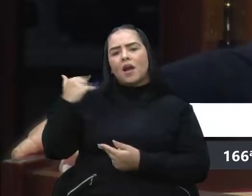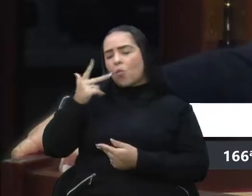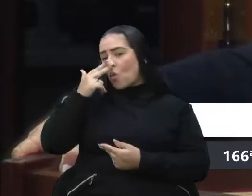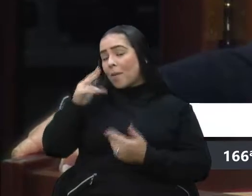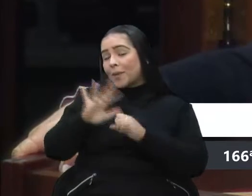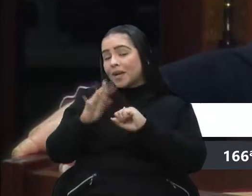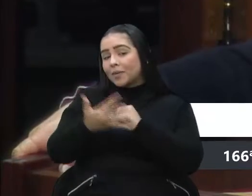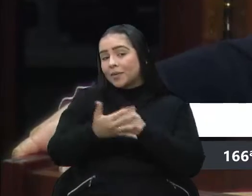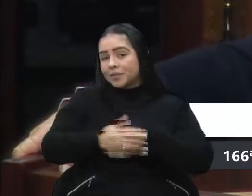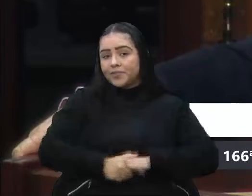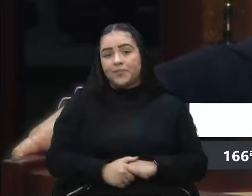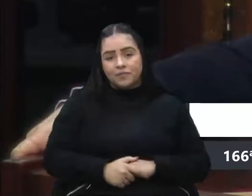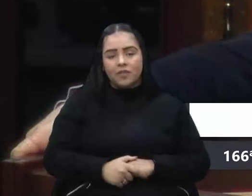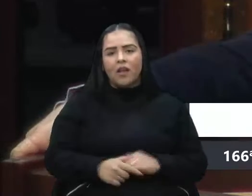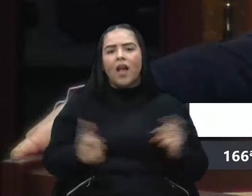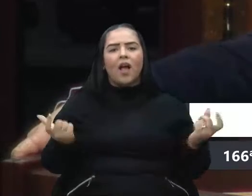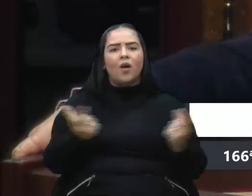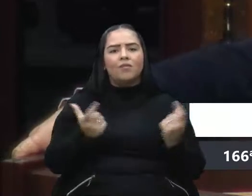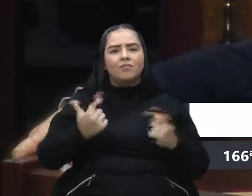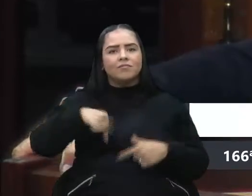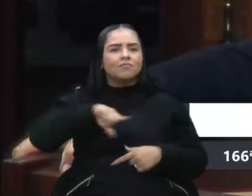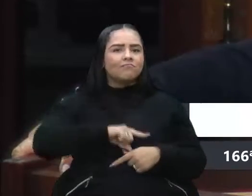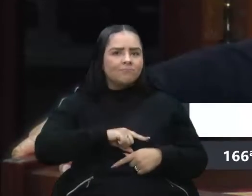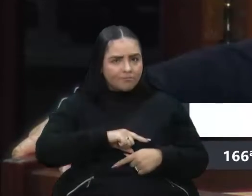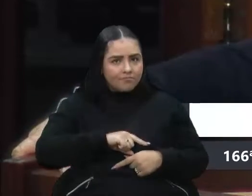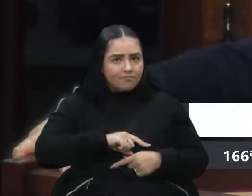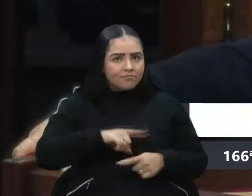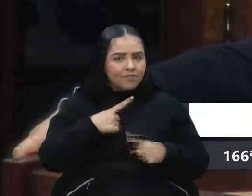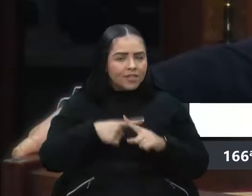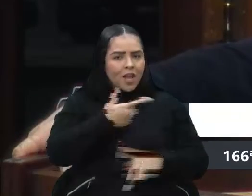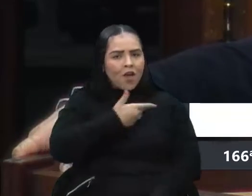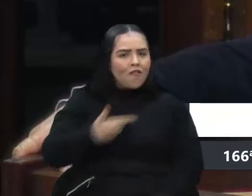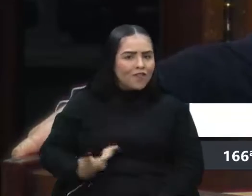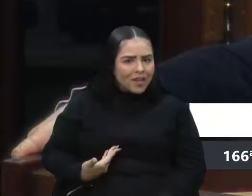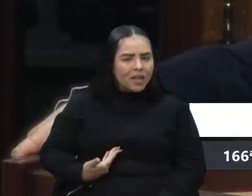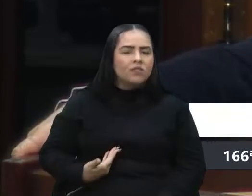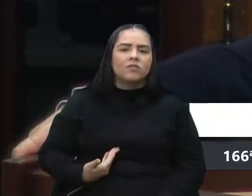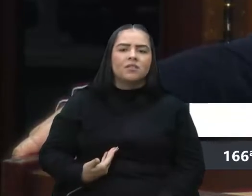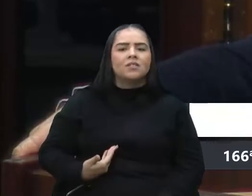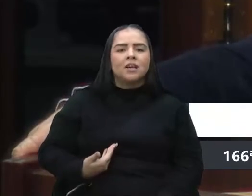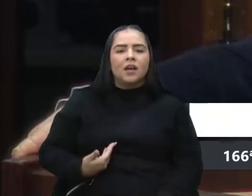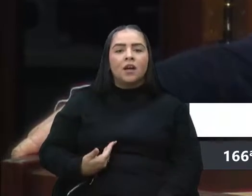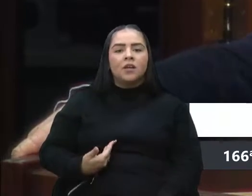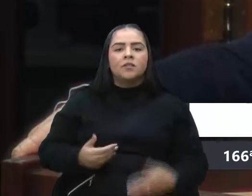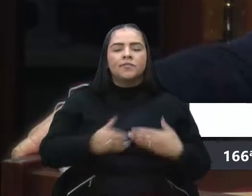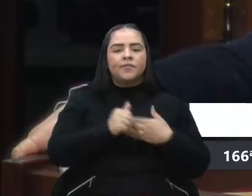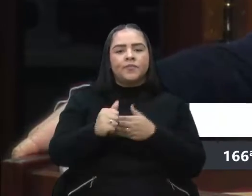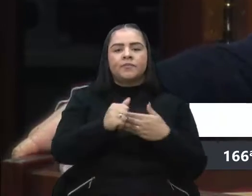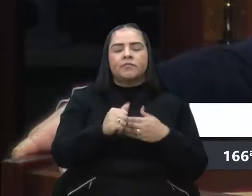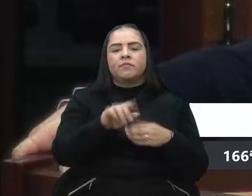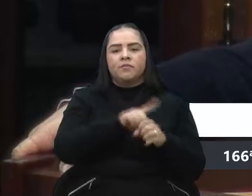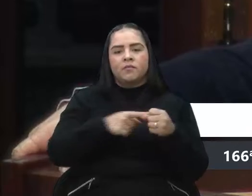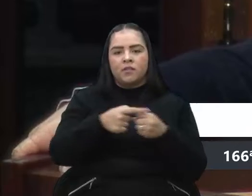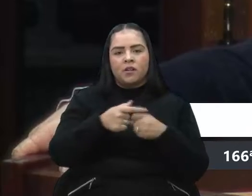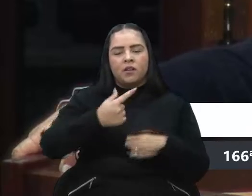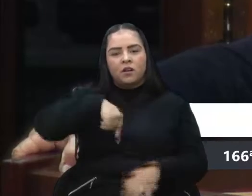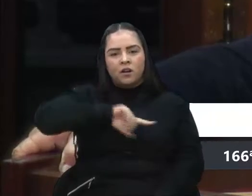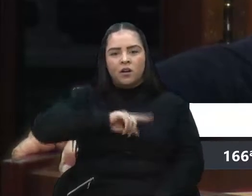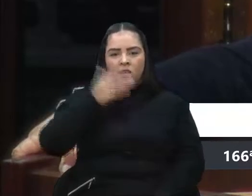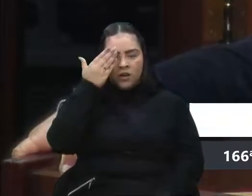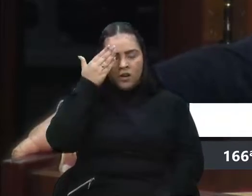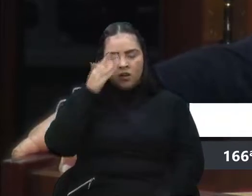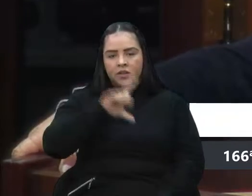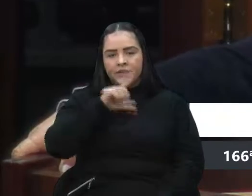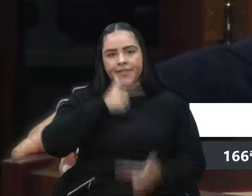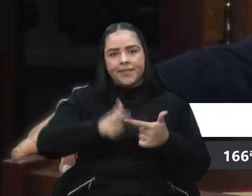pandemia? Onde estaríamos hoje? Porque governar uma cidade, sabemos que temos problema em todos os segmentos. Mas